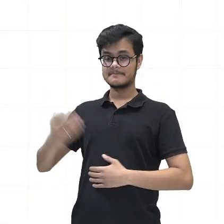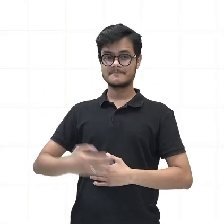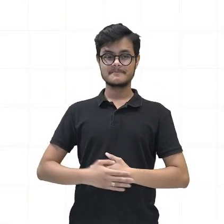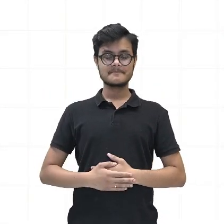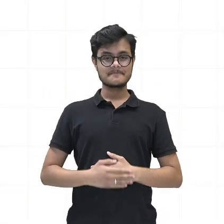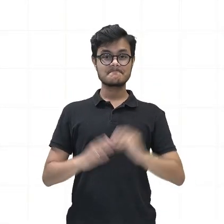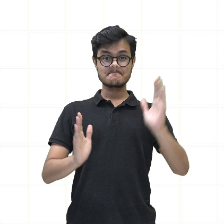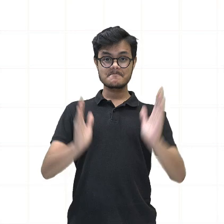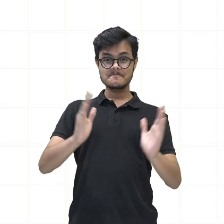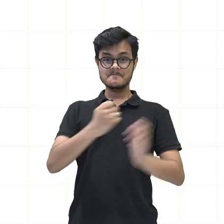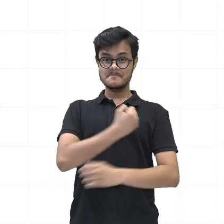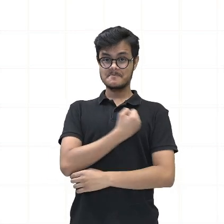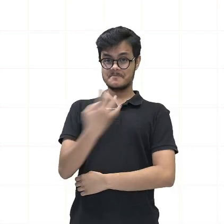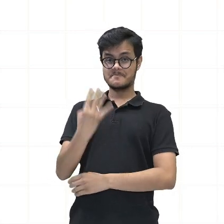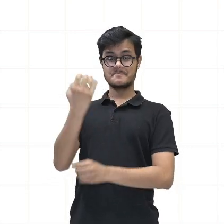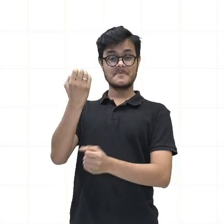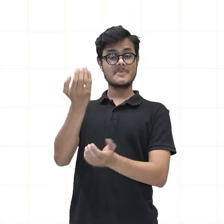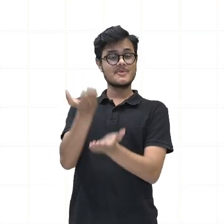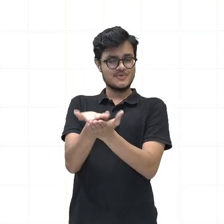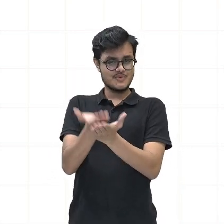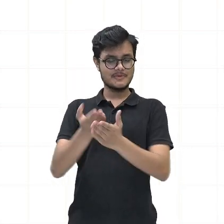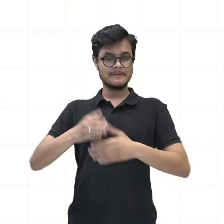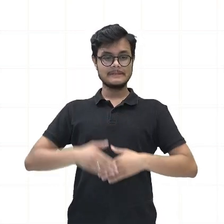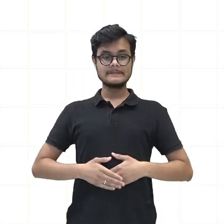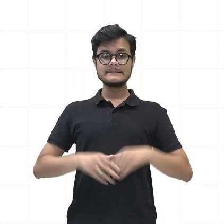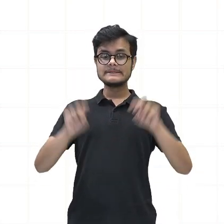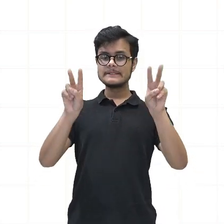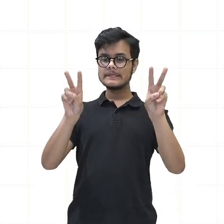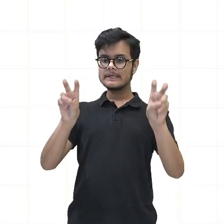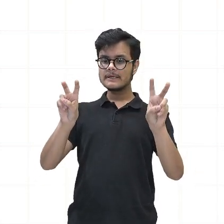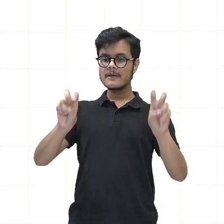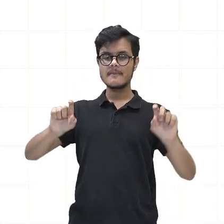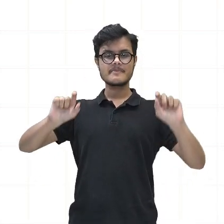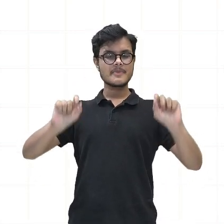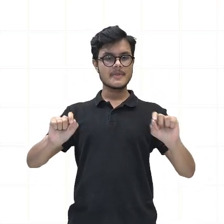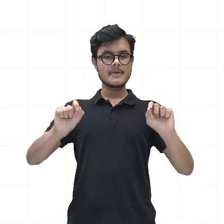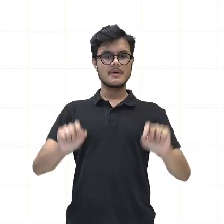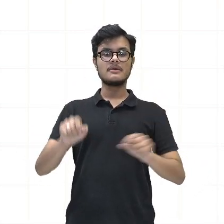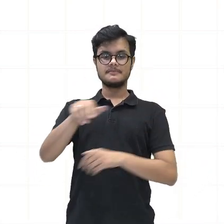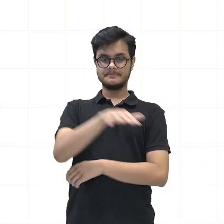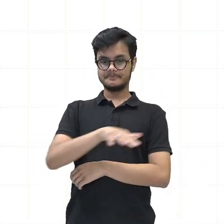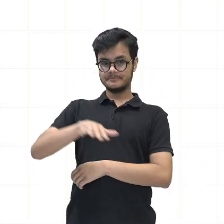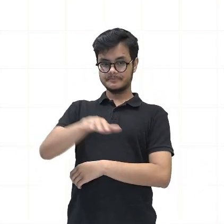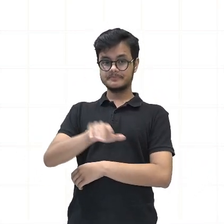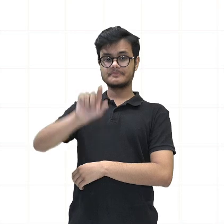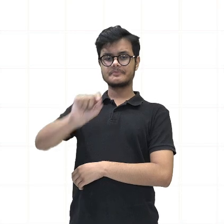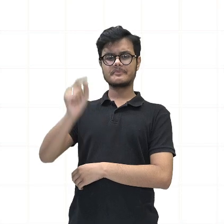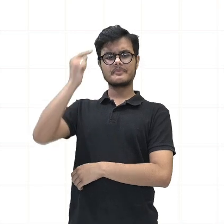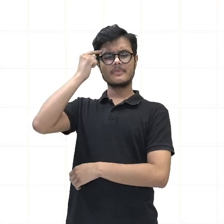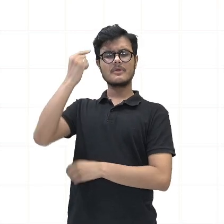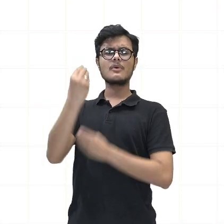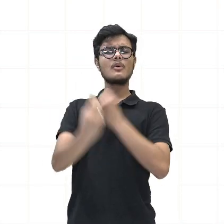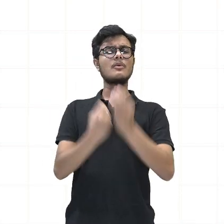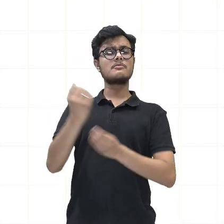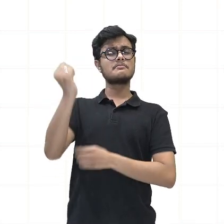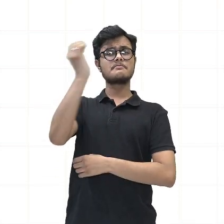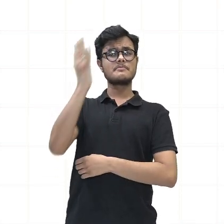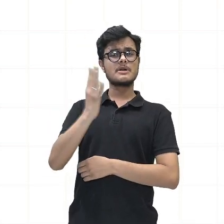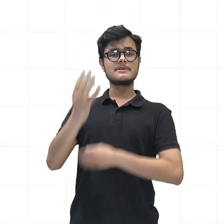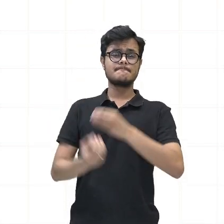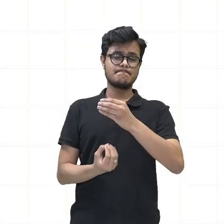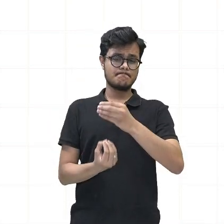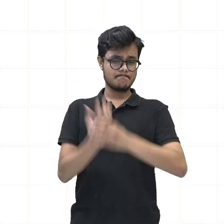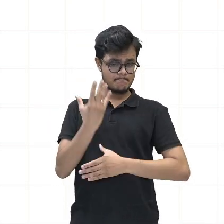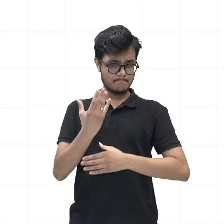é a aula de número 4 e o objeto de conhecimento é Ideias e concepções sobre a formação territorial do